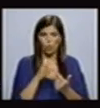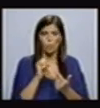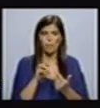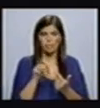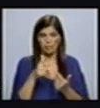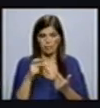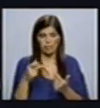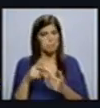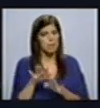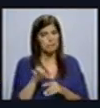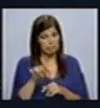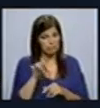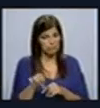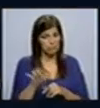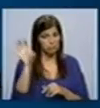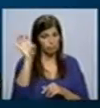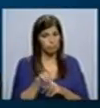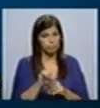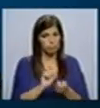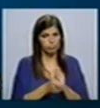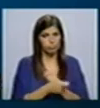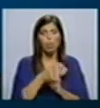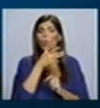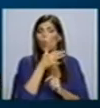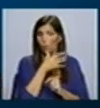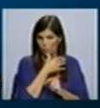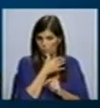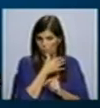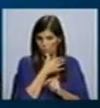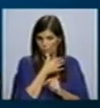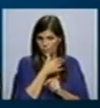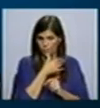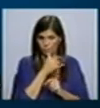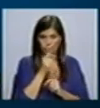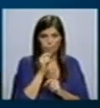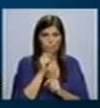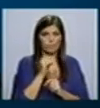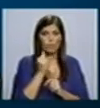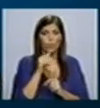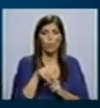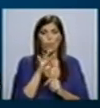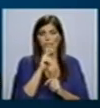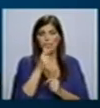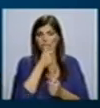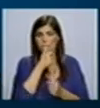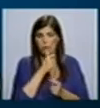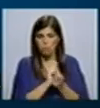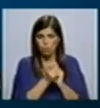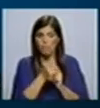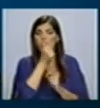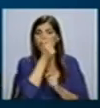que este mesmo asteroide foi apanhado a mudar de cor, no infravermelho, a passar de vermelho